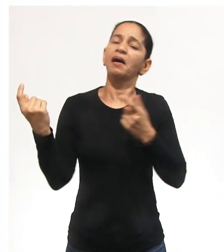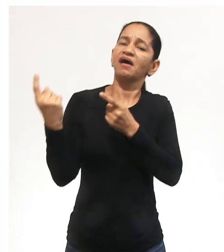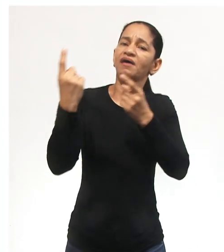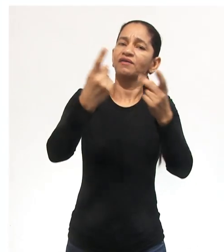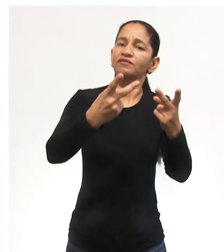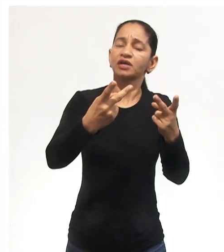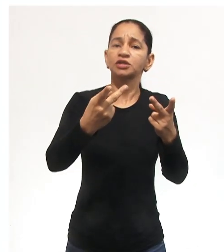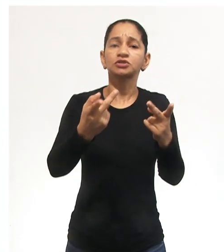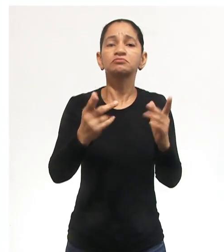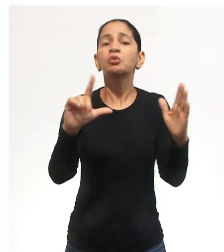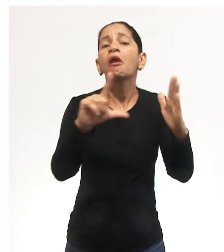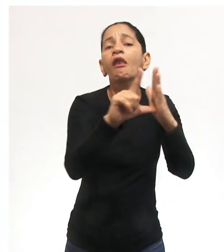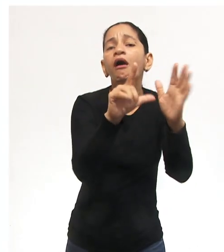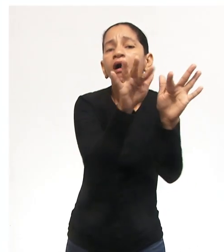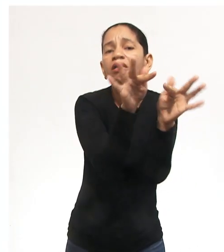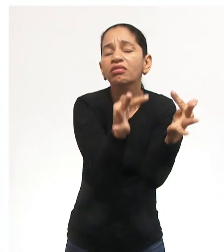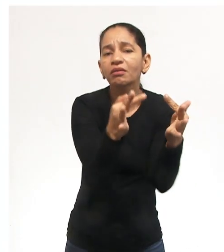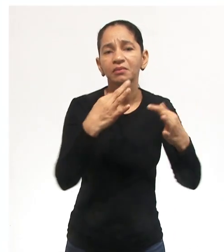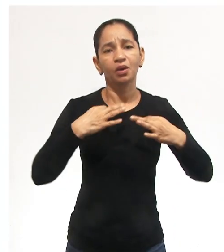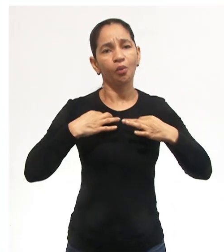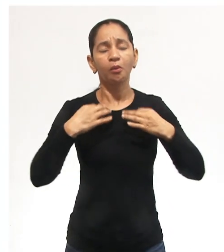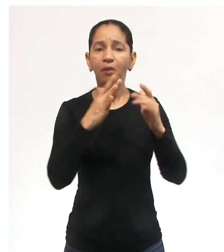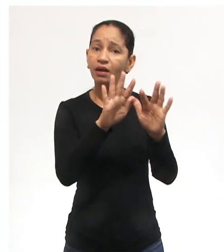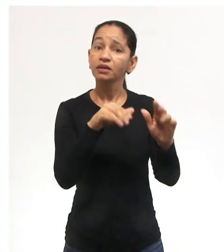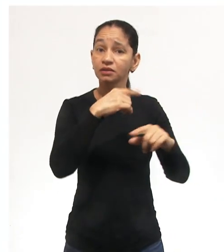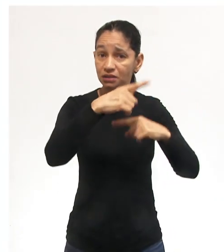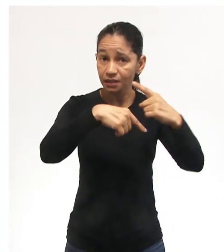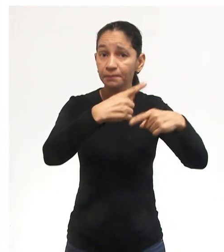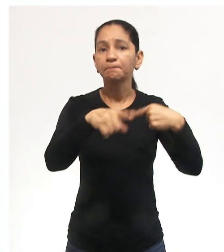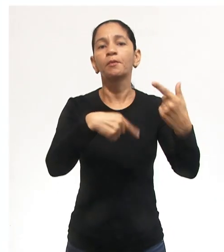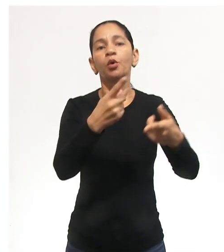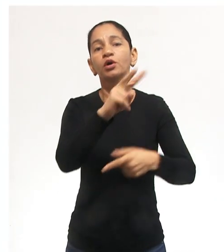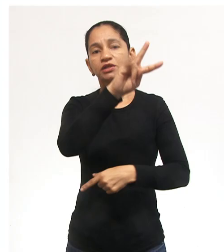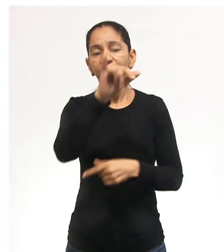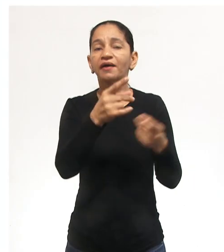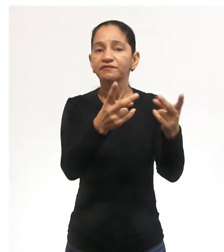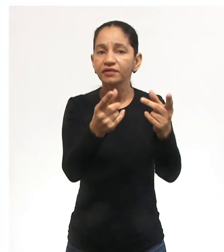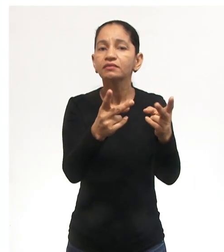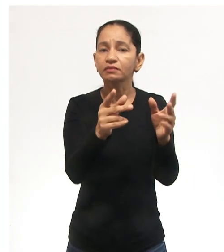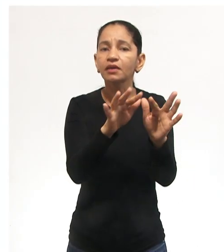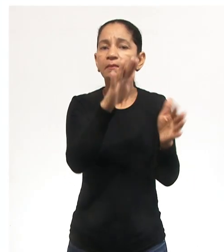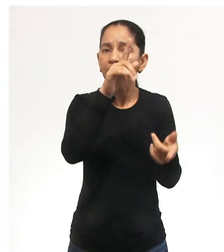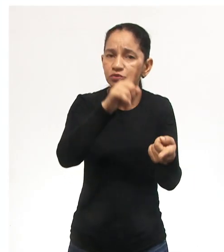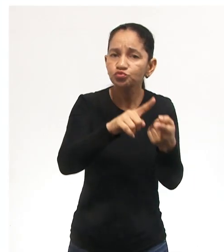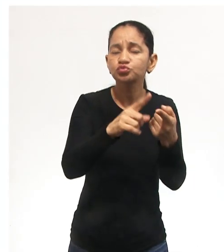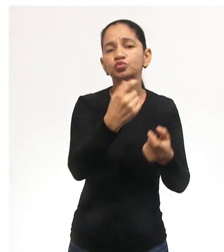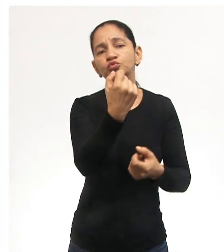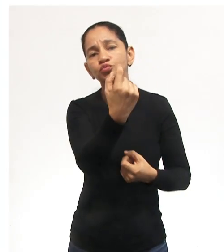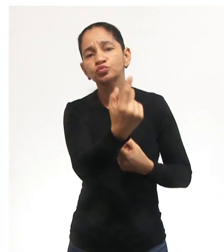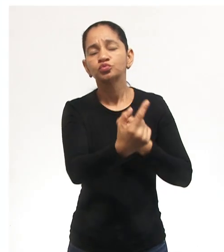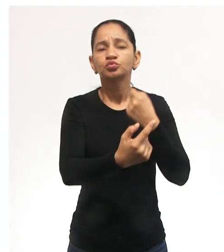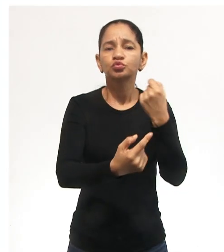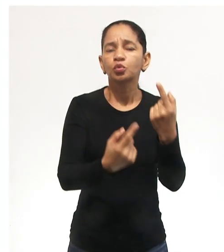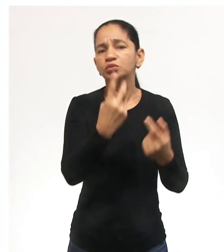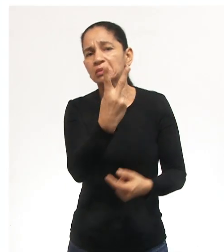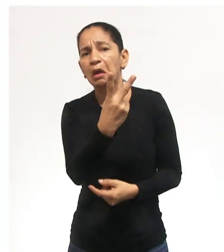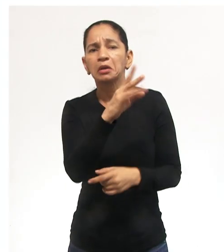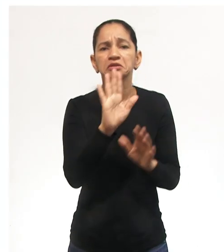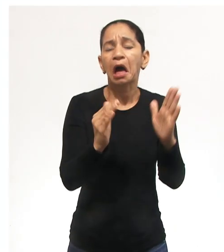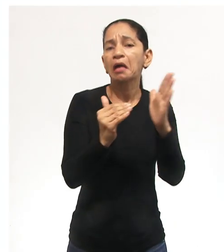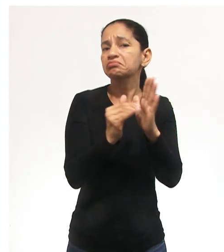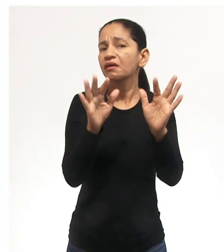de roupas que vai revender, no caso, esses produtos, né? Então, uma empresa vendeu para uma empresa que